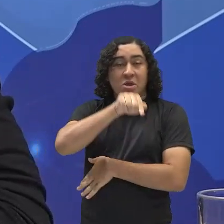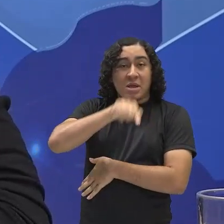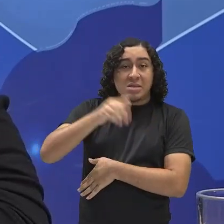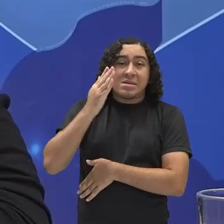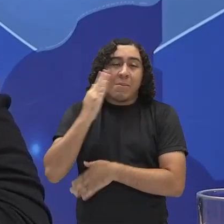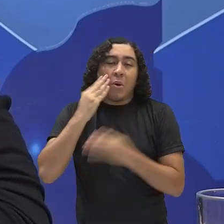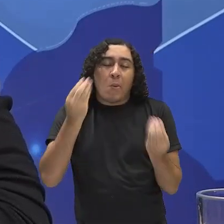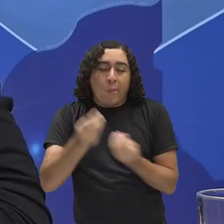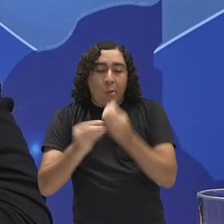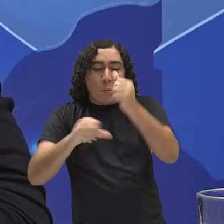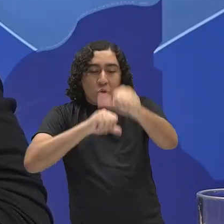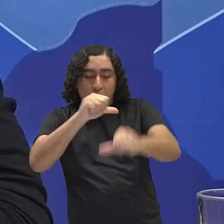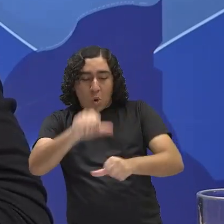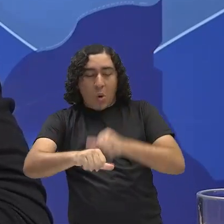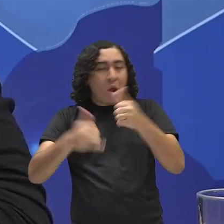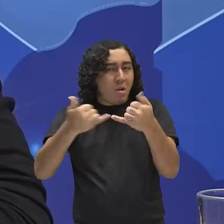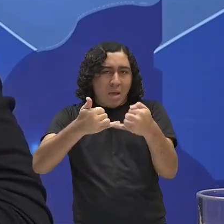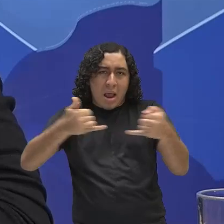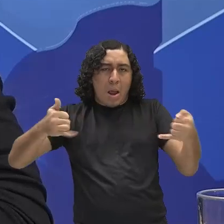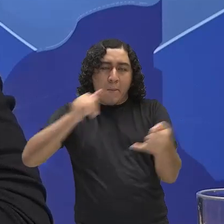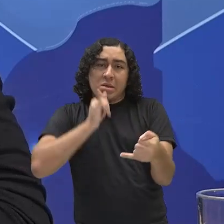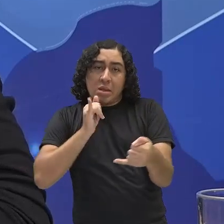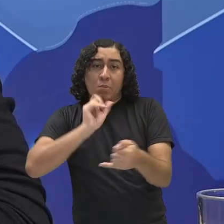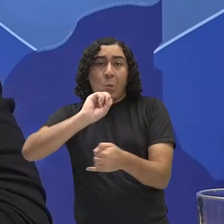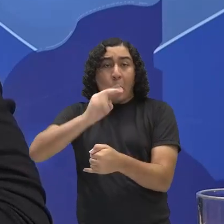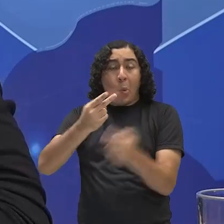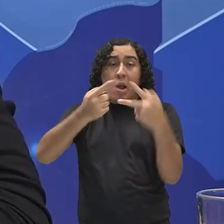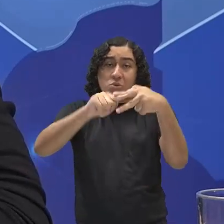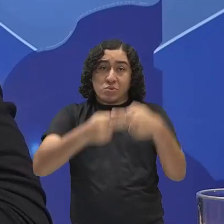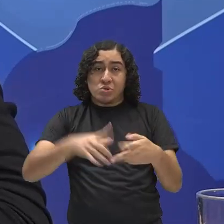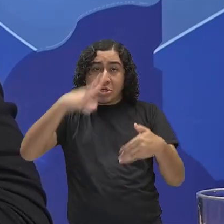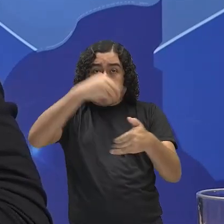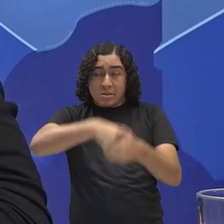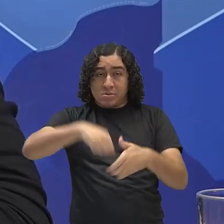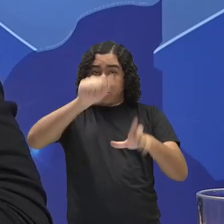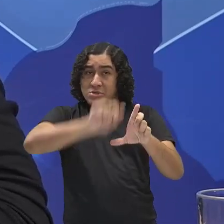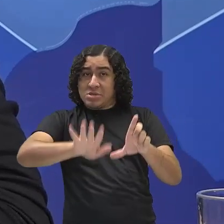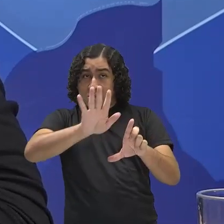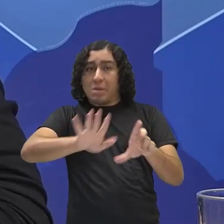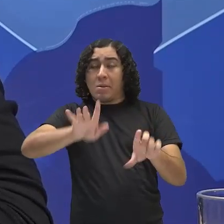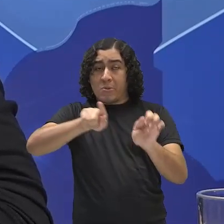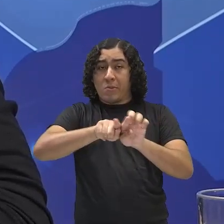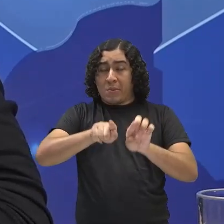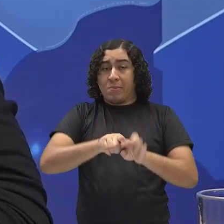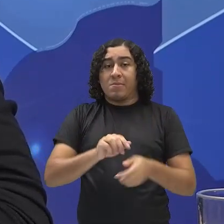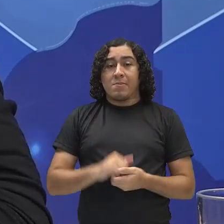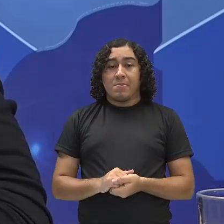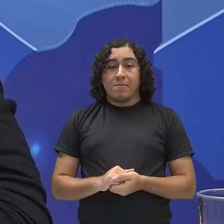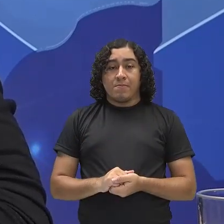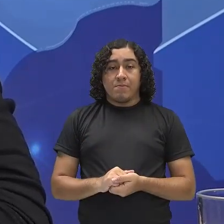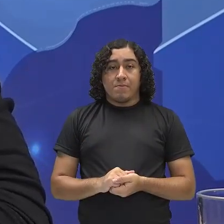de posição, ou se alguma configuração precisa ser feita ali no seu computador, tá? E a gente vai